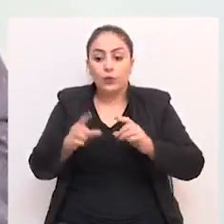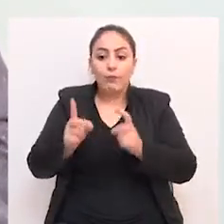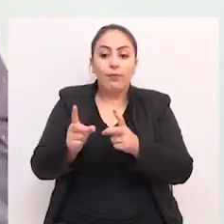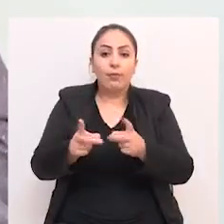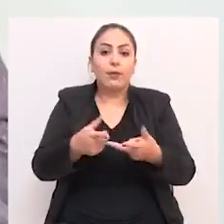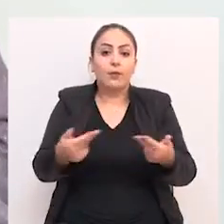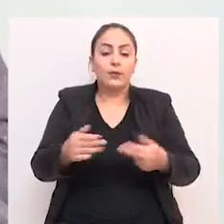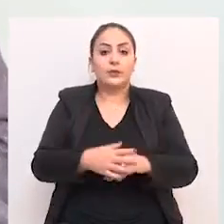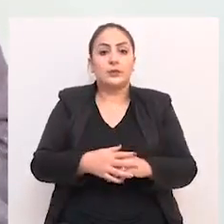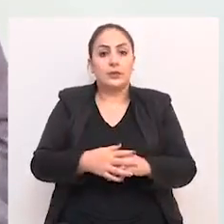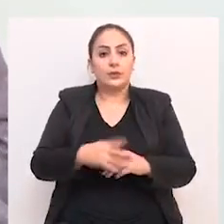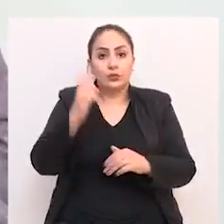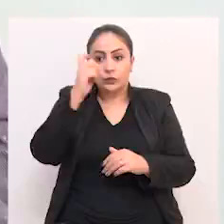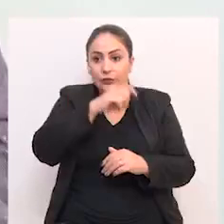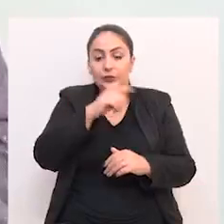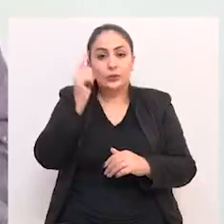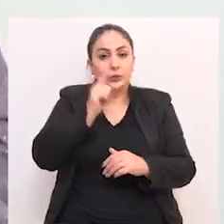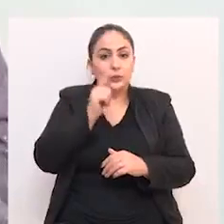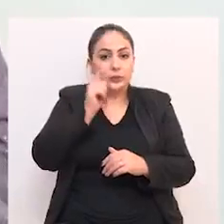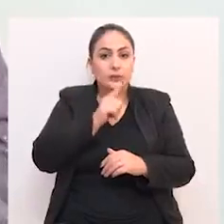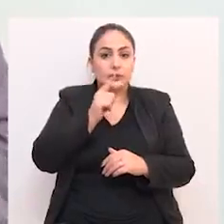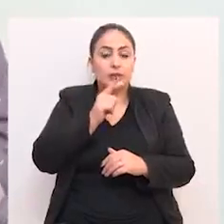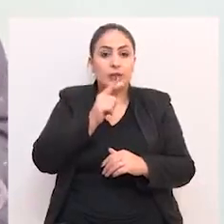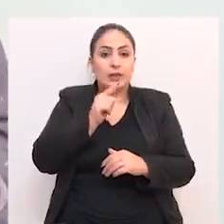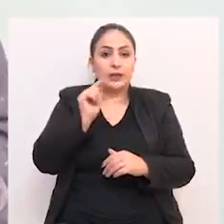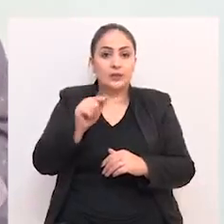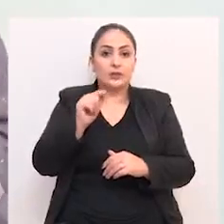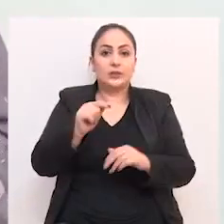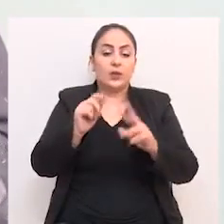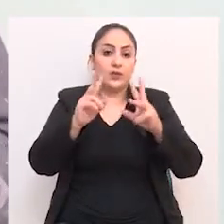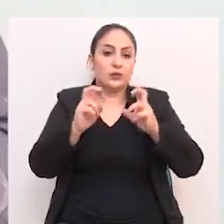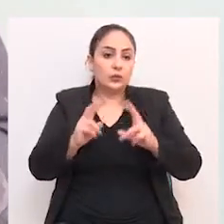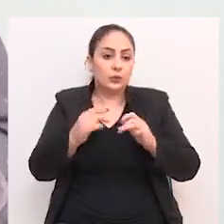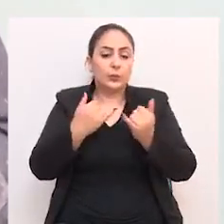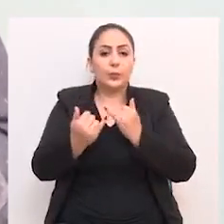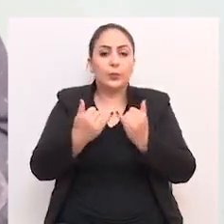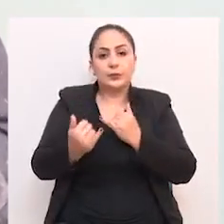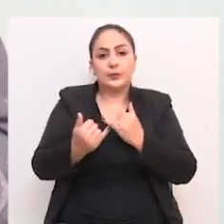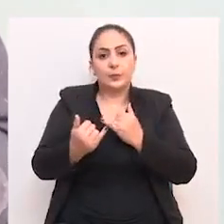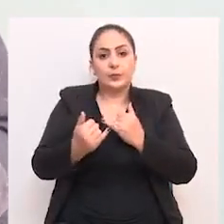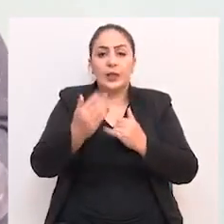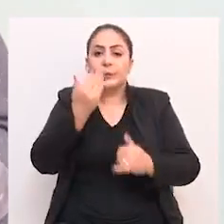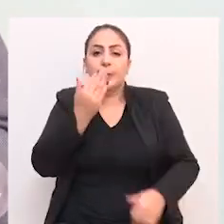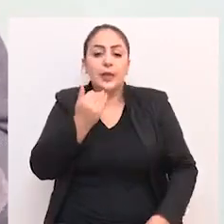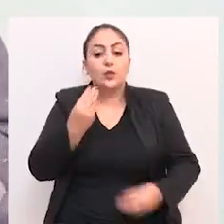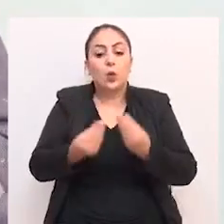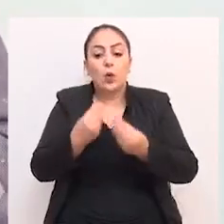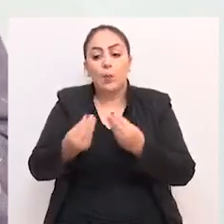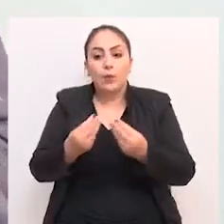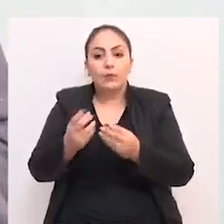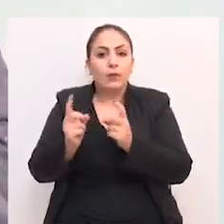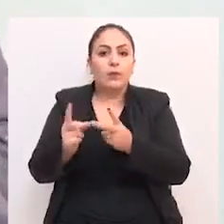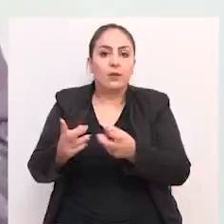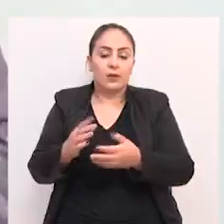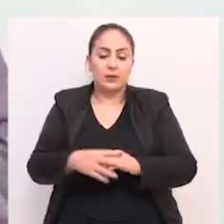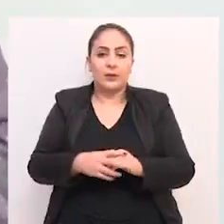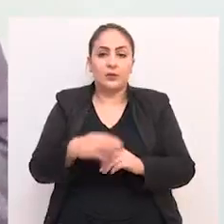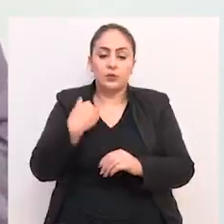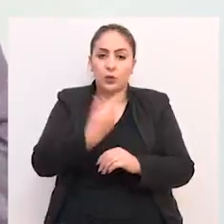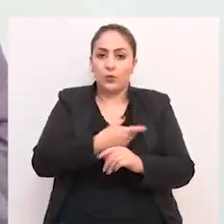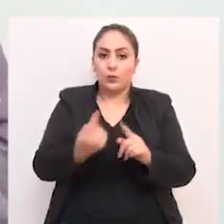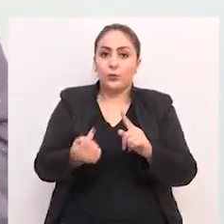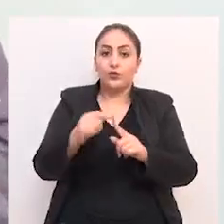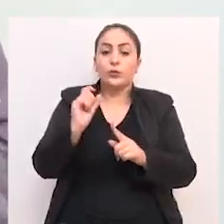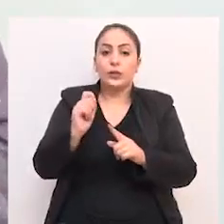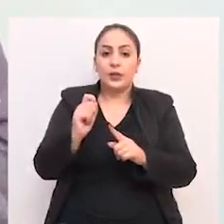agricultor está aí com problema de acomodar a sua matéria, né, de alimento. E a ideia nossa